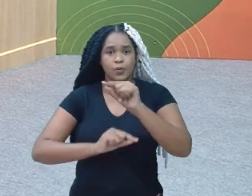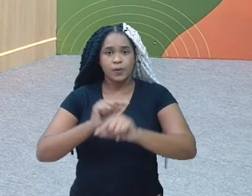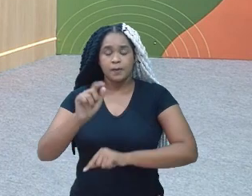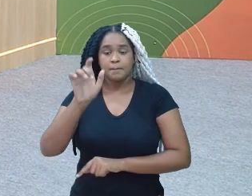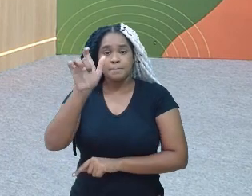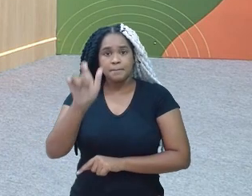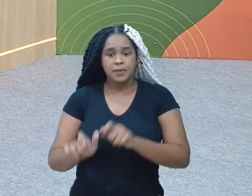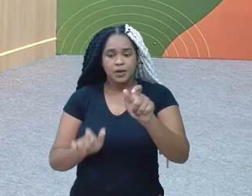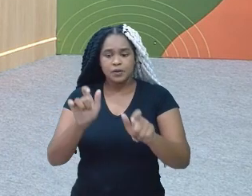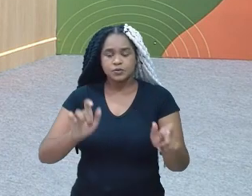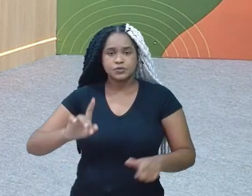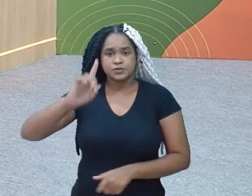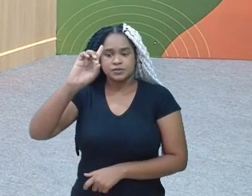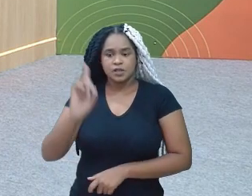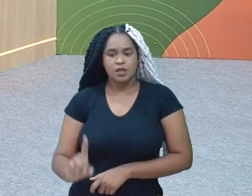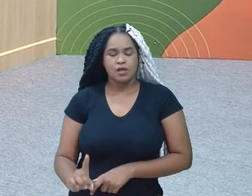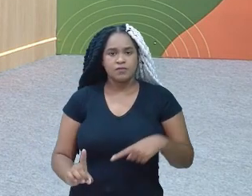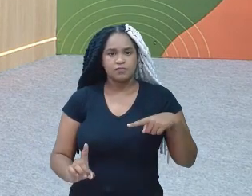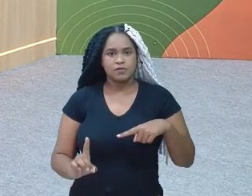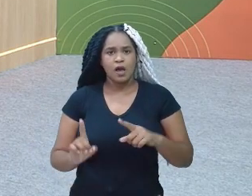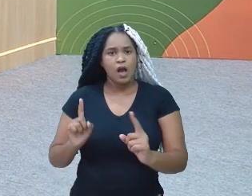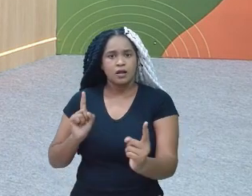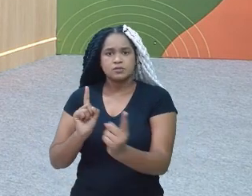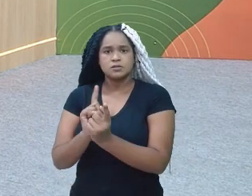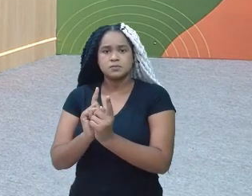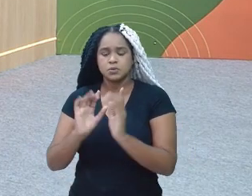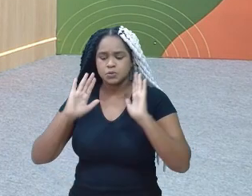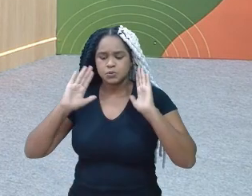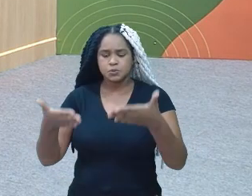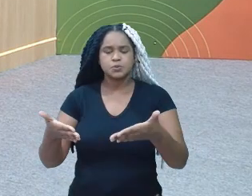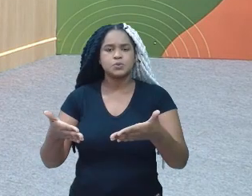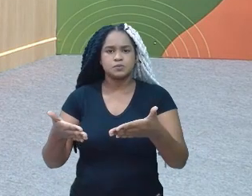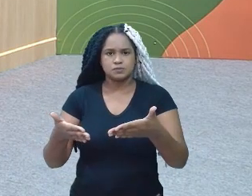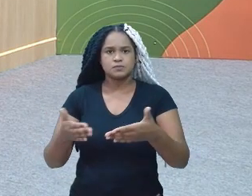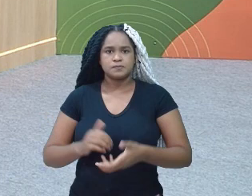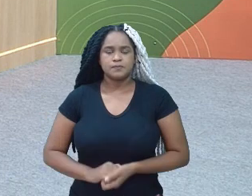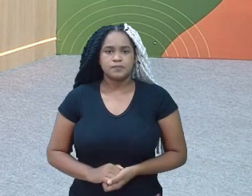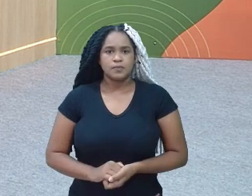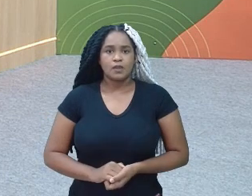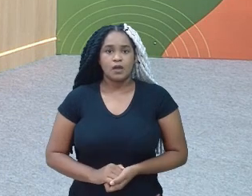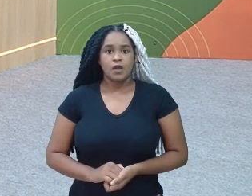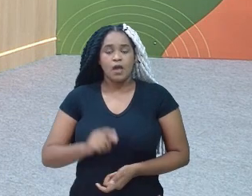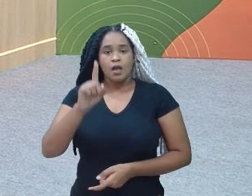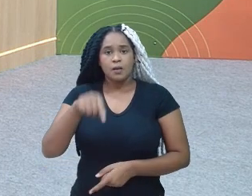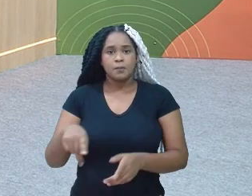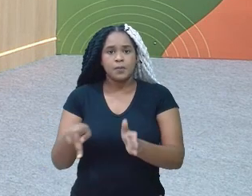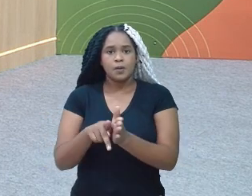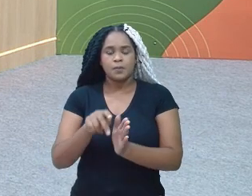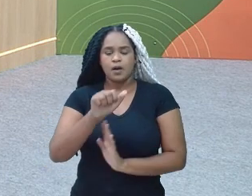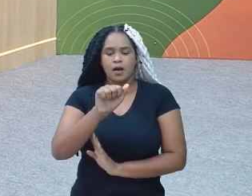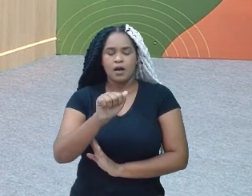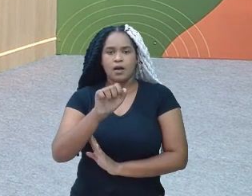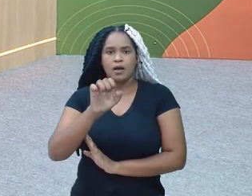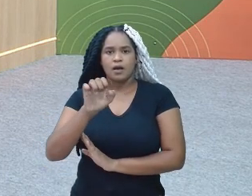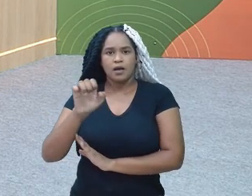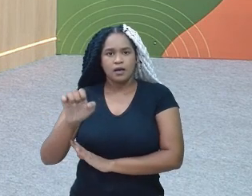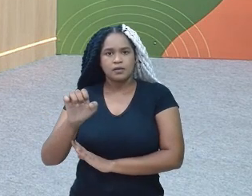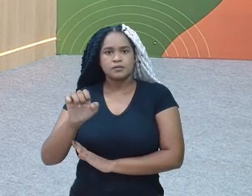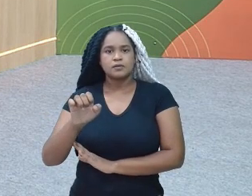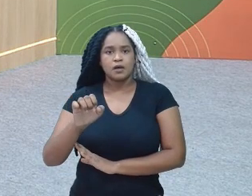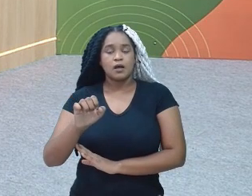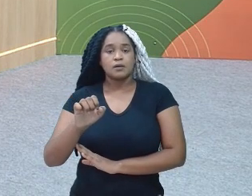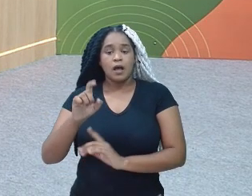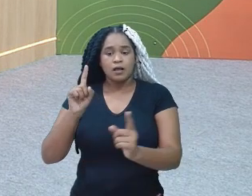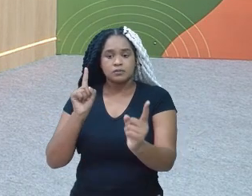com deficiência. É um atendimento especializado, através do AE, Atendimento Educacional